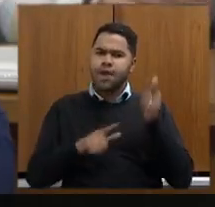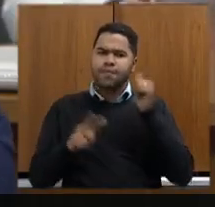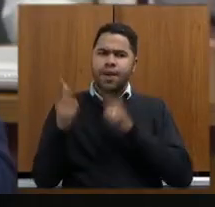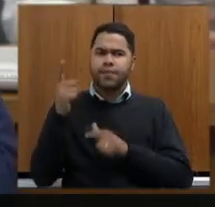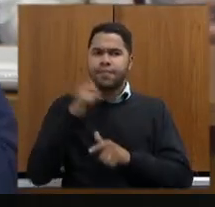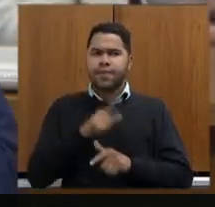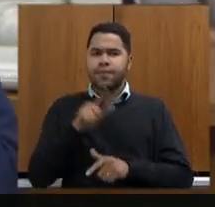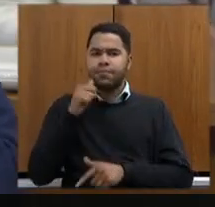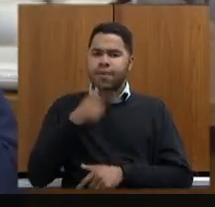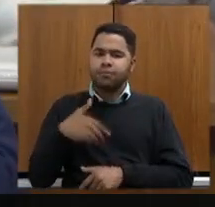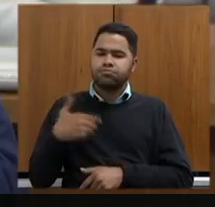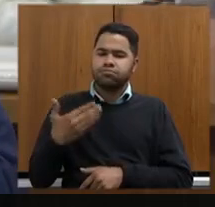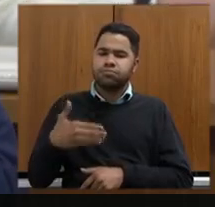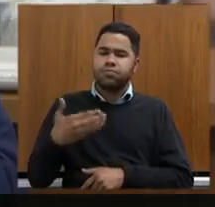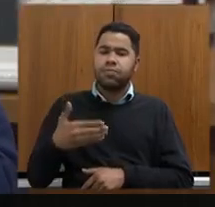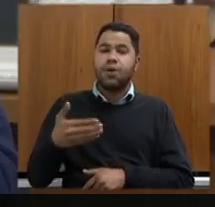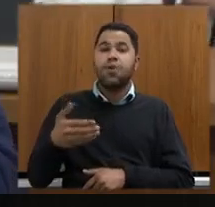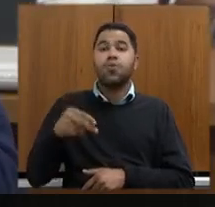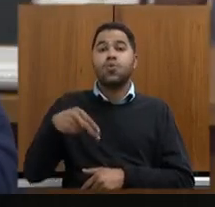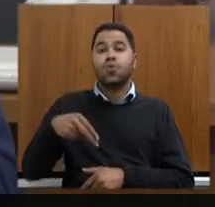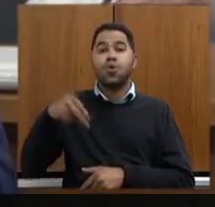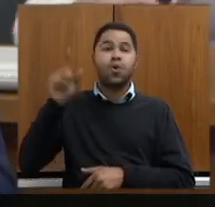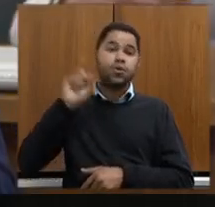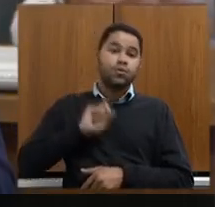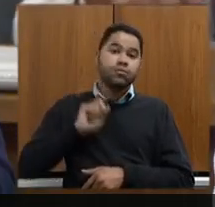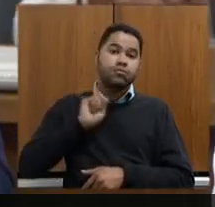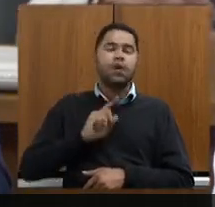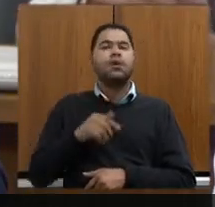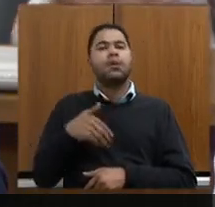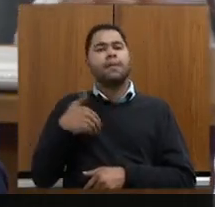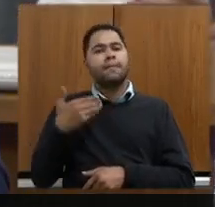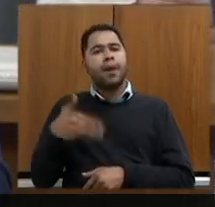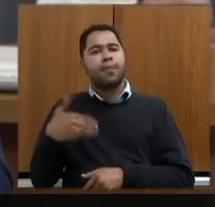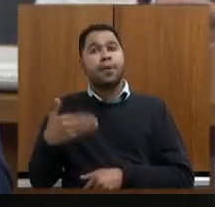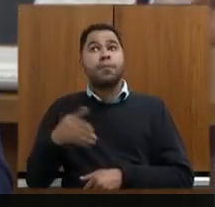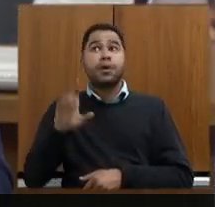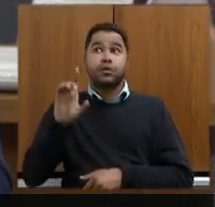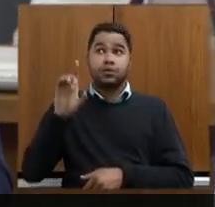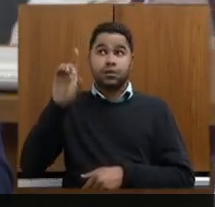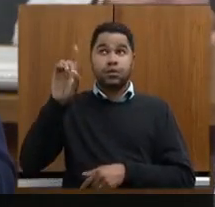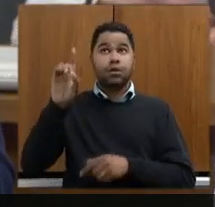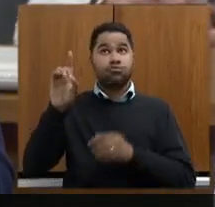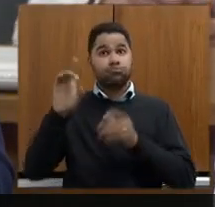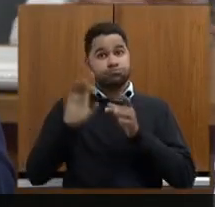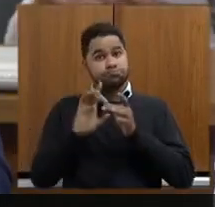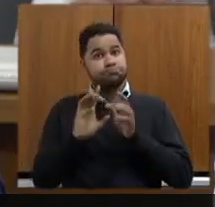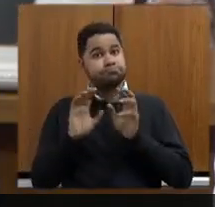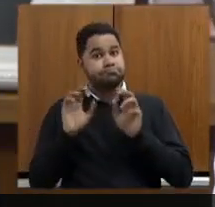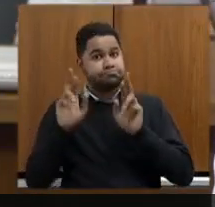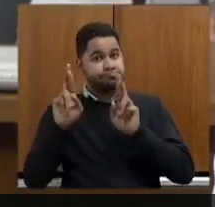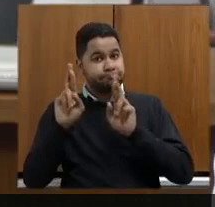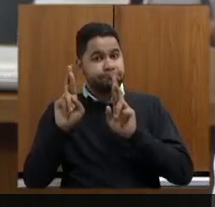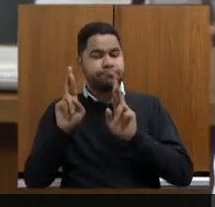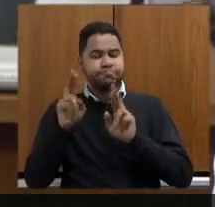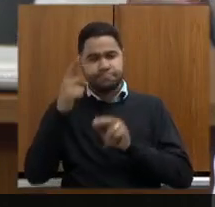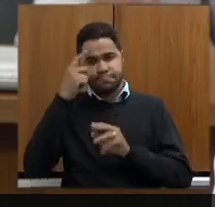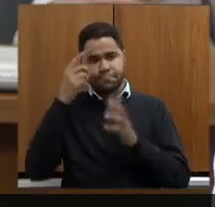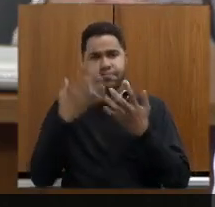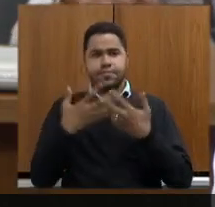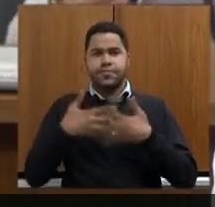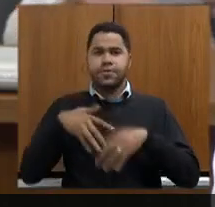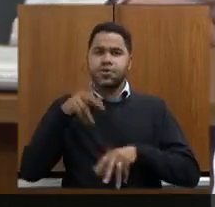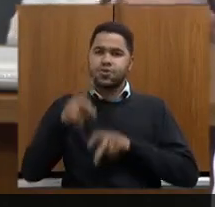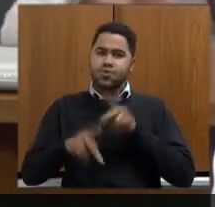dos últimos anos para o nosso norte de Minas e assim seguiremos se Deus assim nos permitir sempre pensando no nosso povo